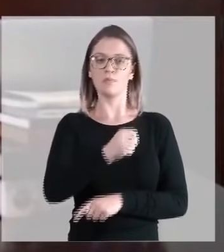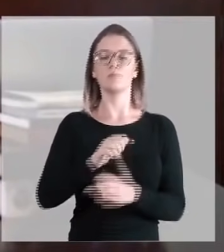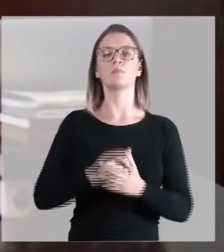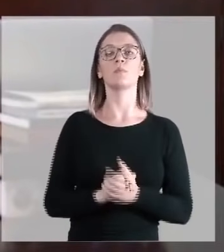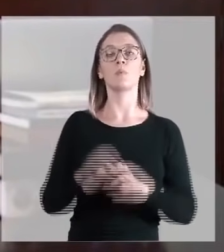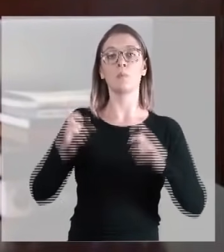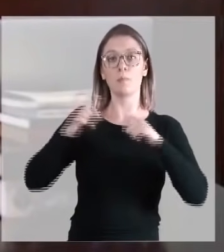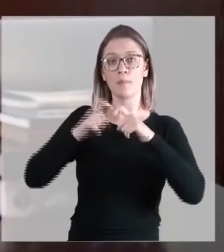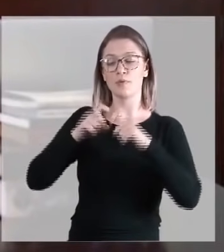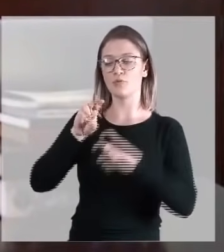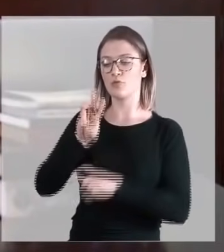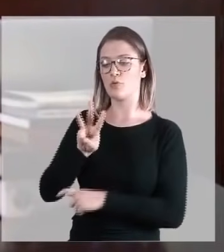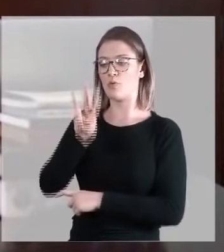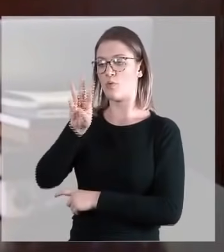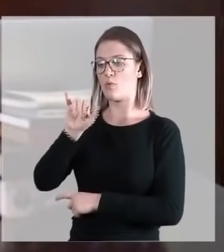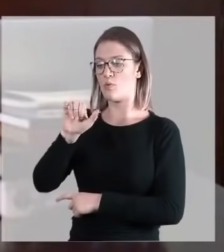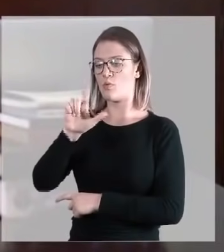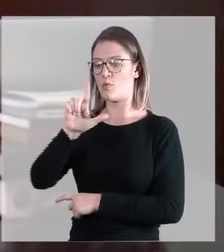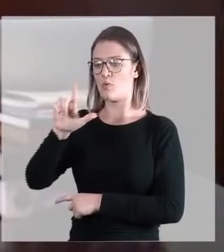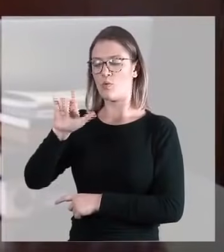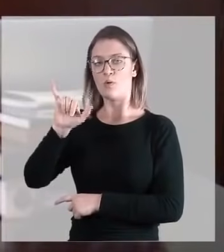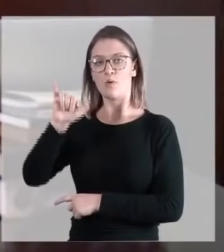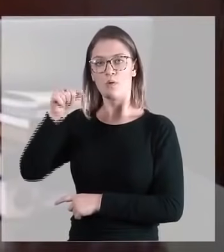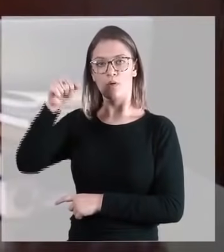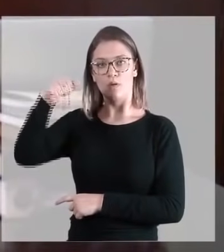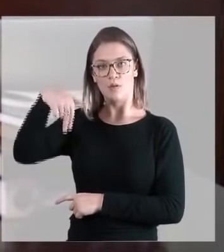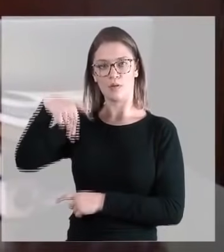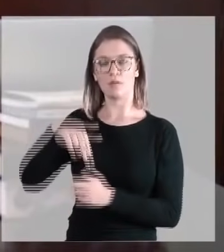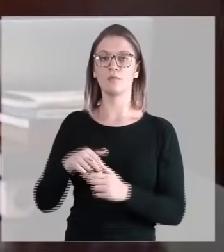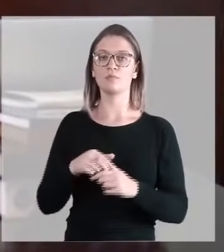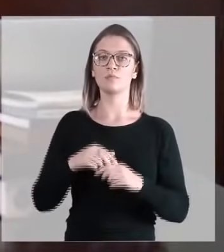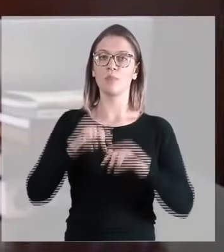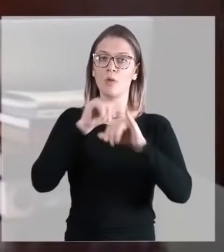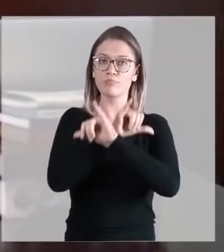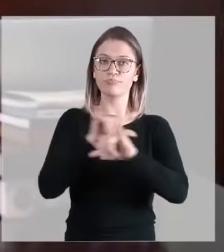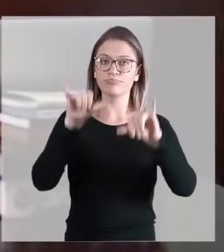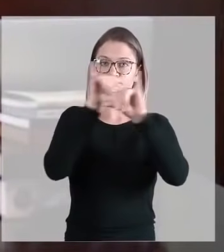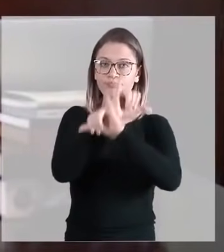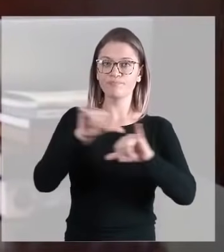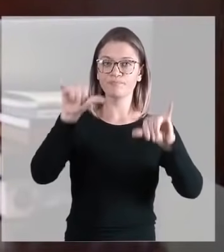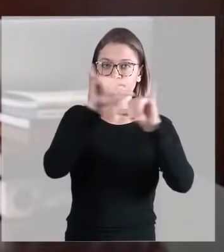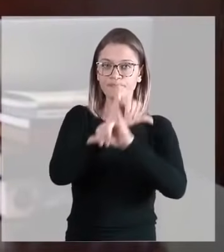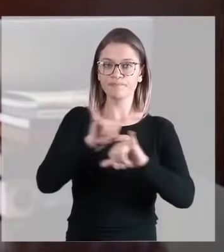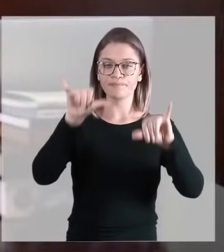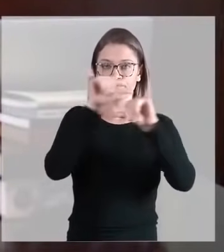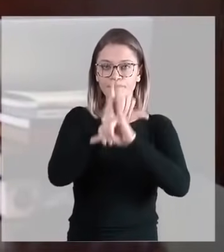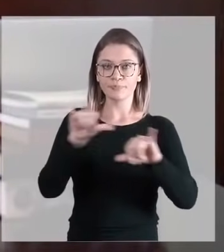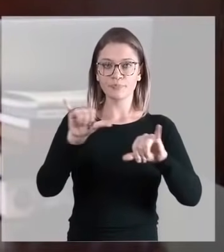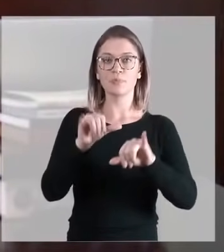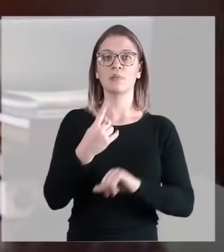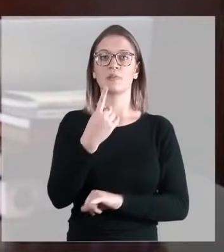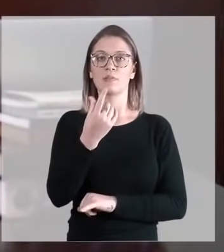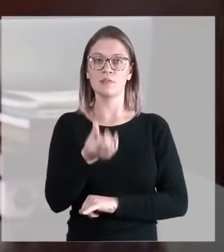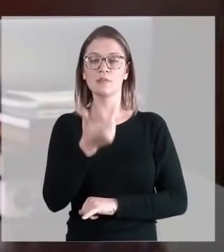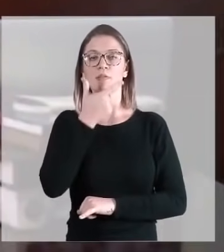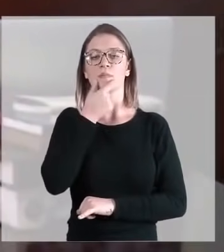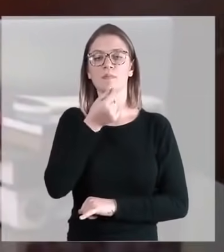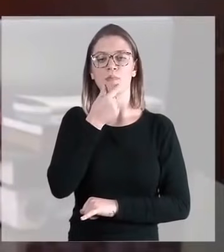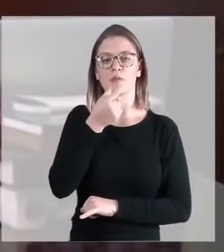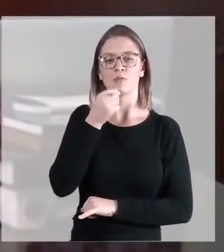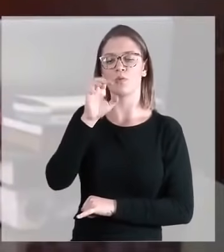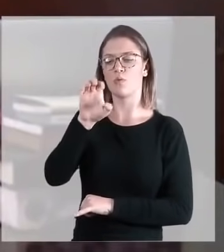Dr. William Heiner, coincidência no nome também, divulgou um estudo sobre 16 meninos com estrofia